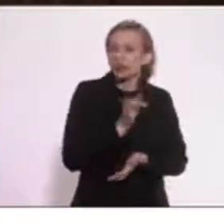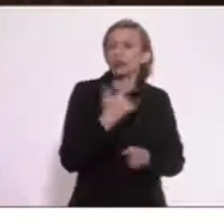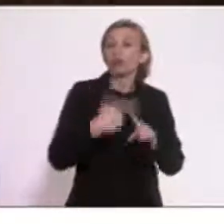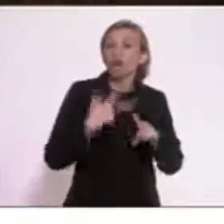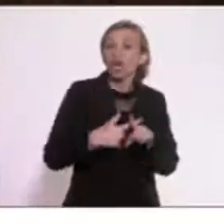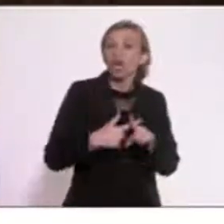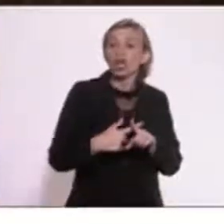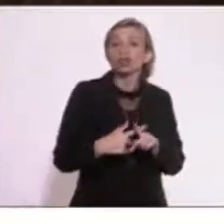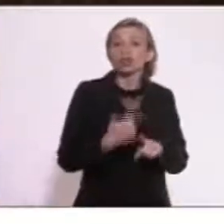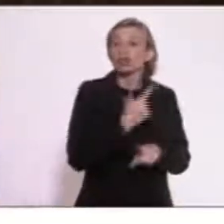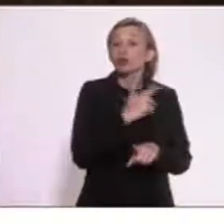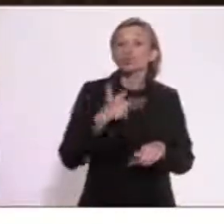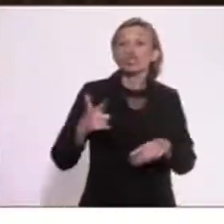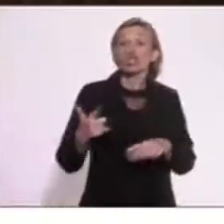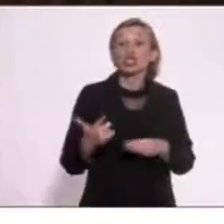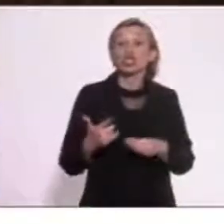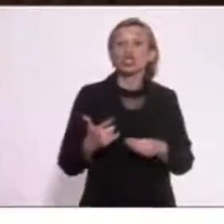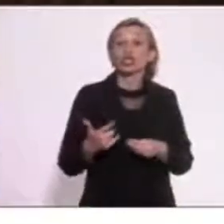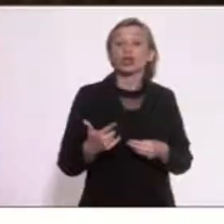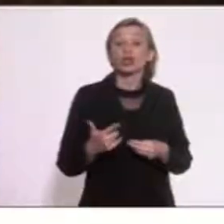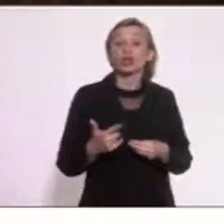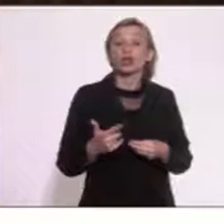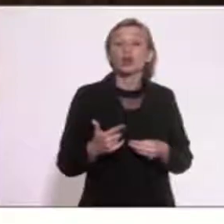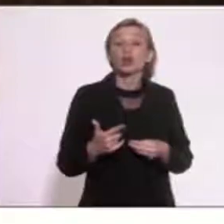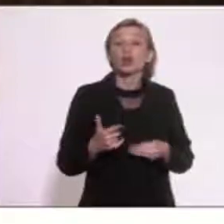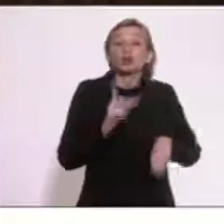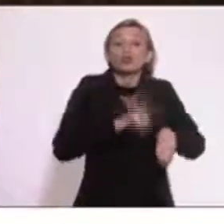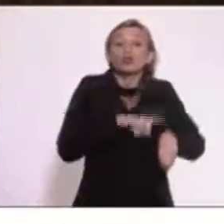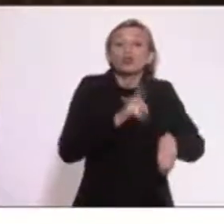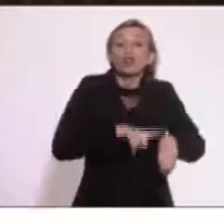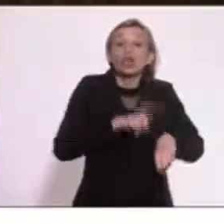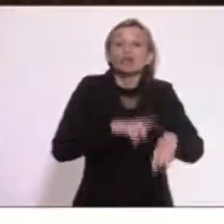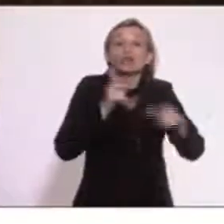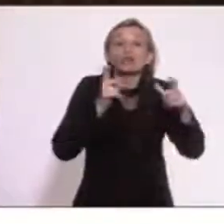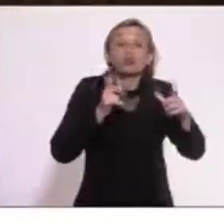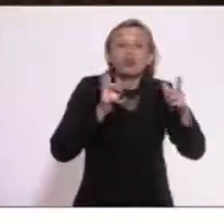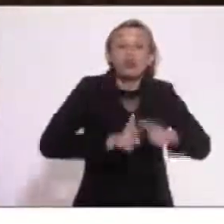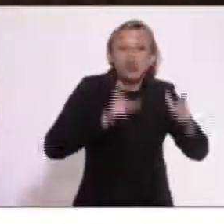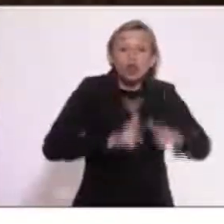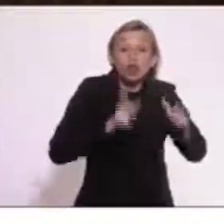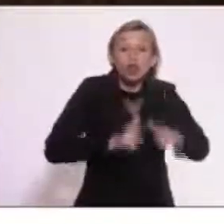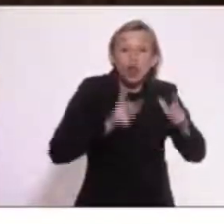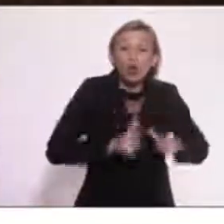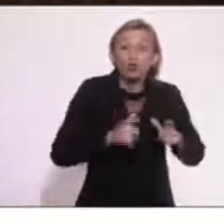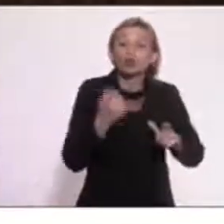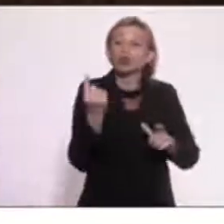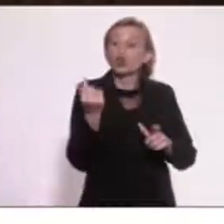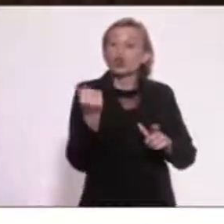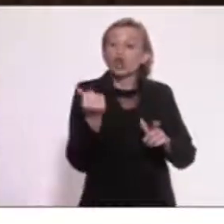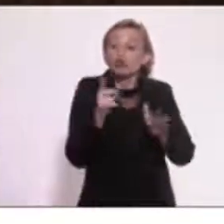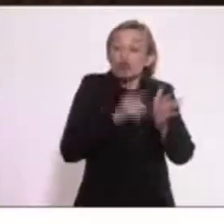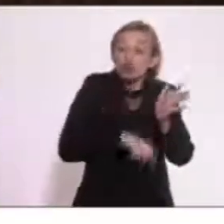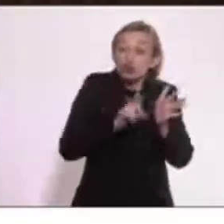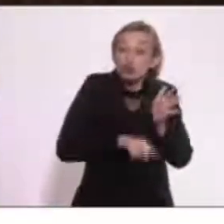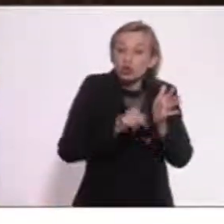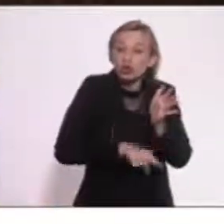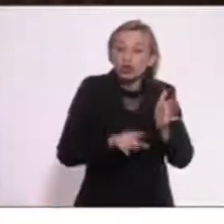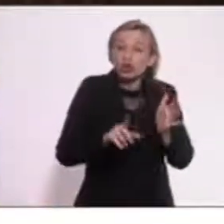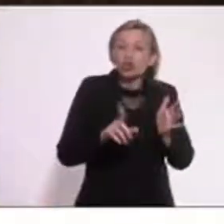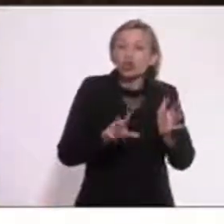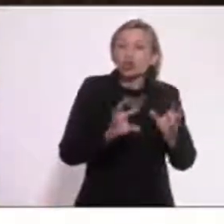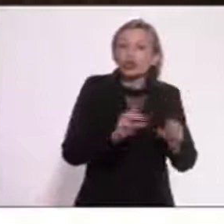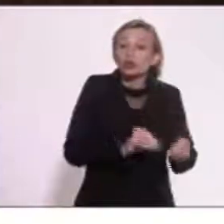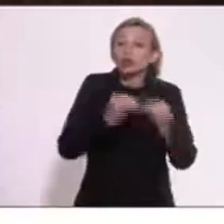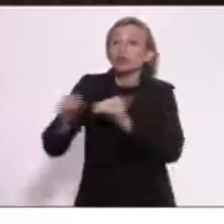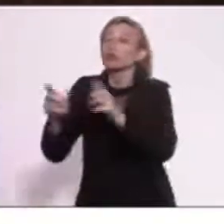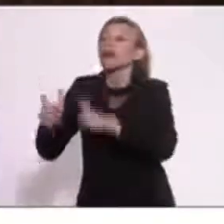porque não existia uma previsão de onde que esse dinheiro que está sendo reduzido, qual a